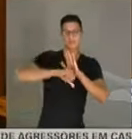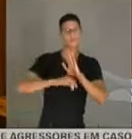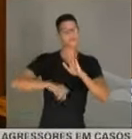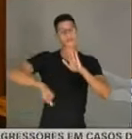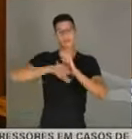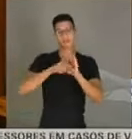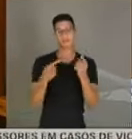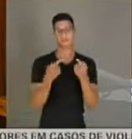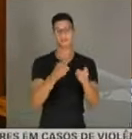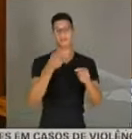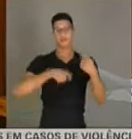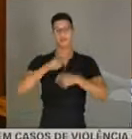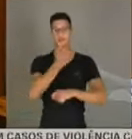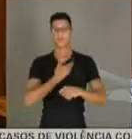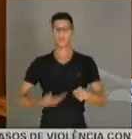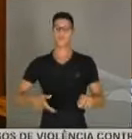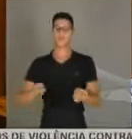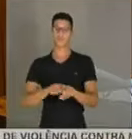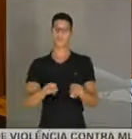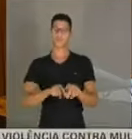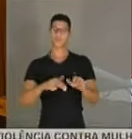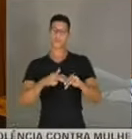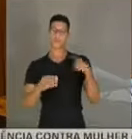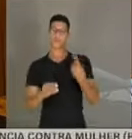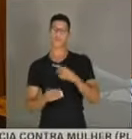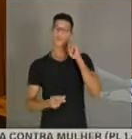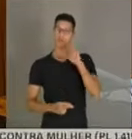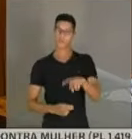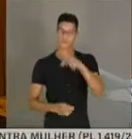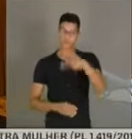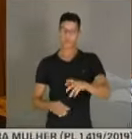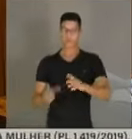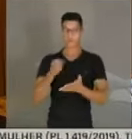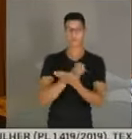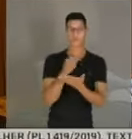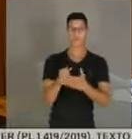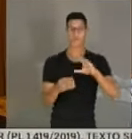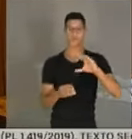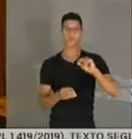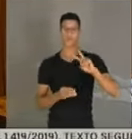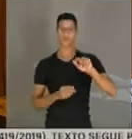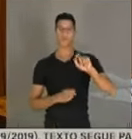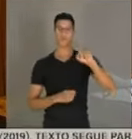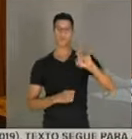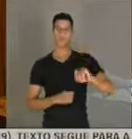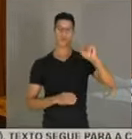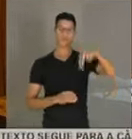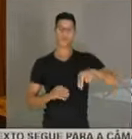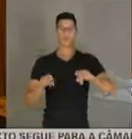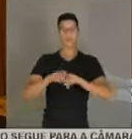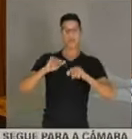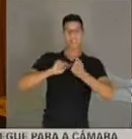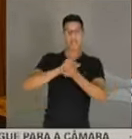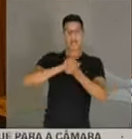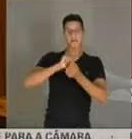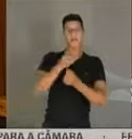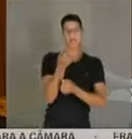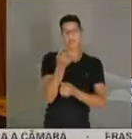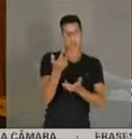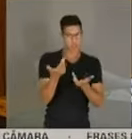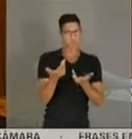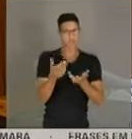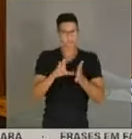crime contra a administração pública e, pelo que nós estamos vendo aqui no contrato da Covaxin, até de lavagem de dinheiro, quem sabe. Eu